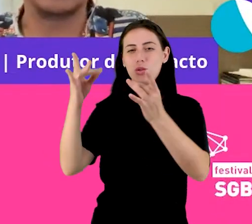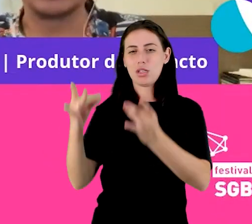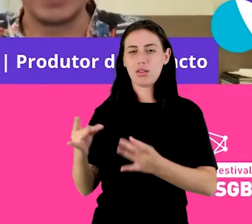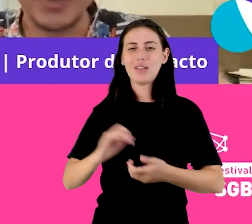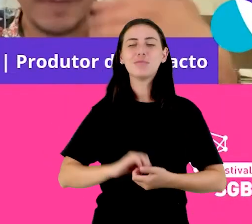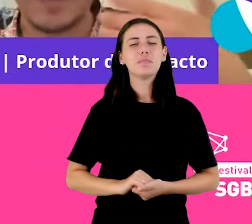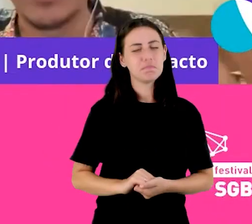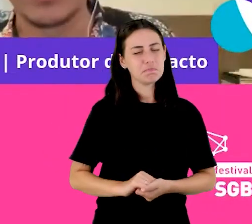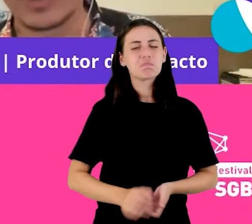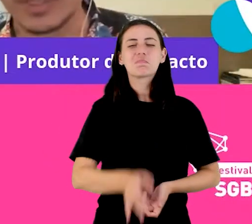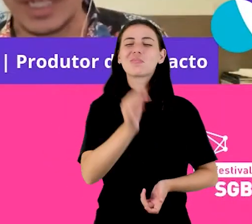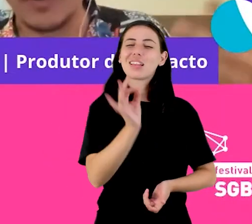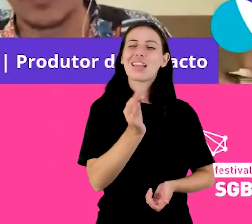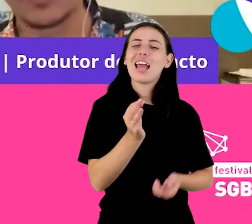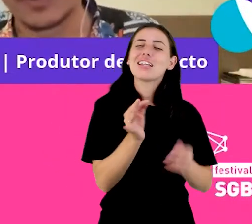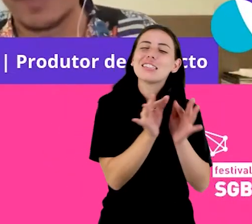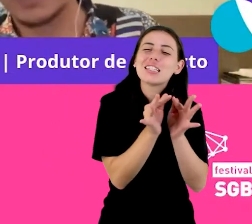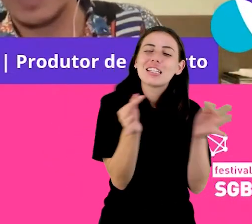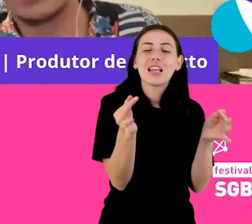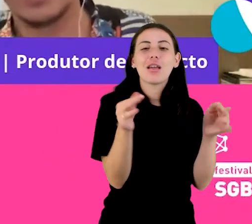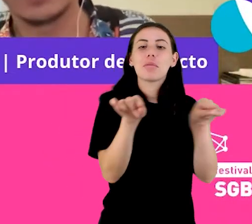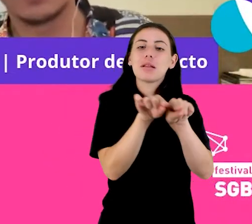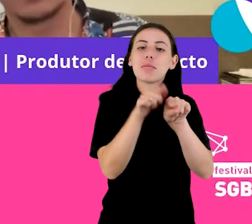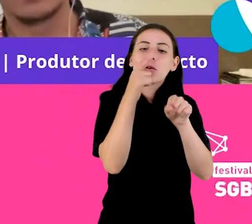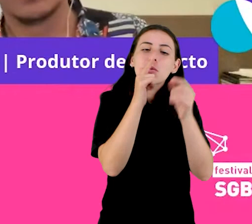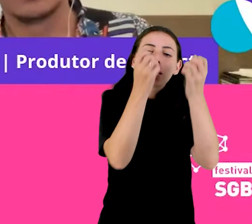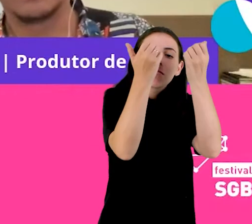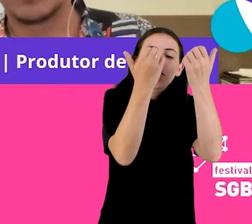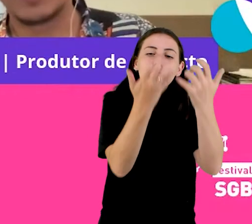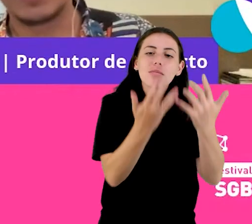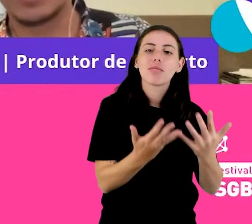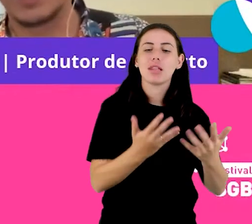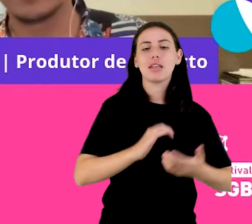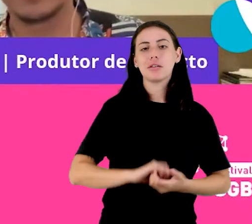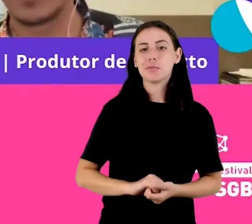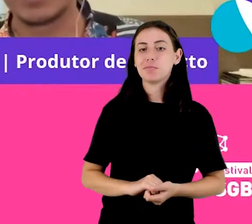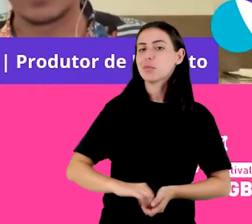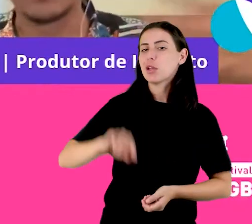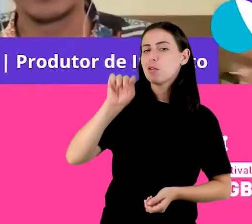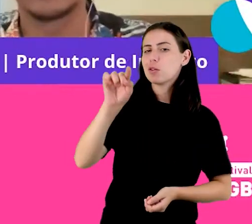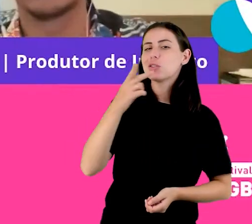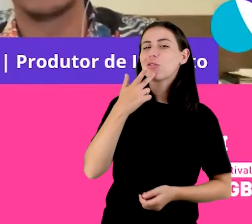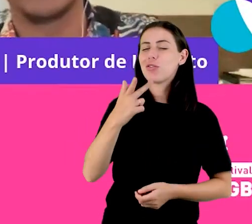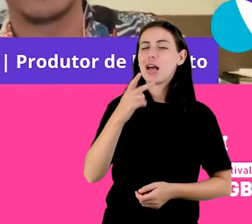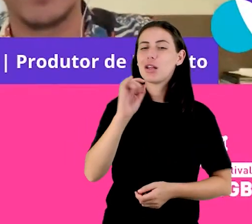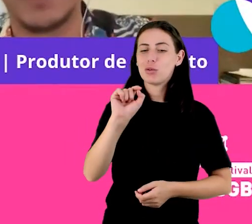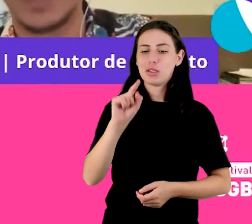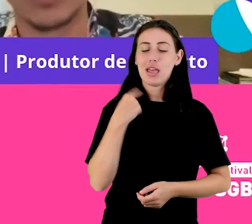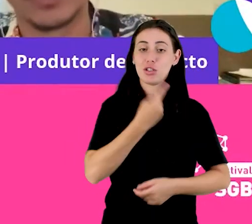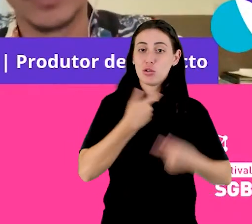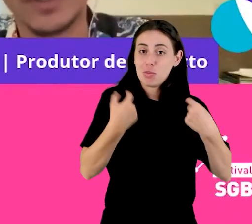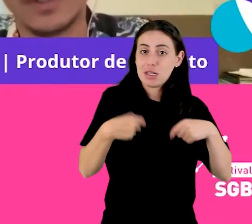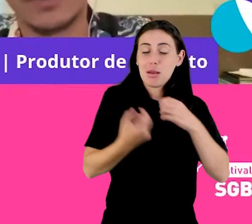E você tira isso para muitas coisas. Quando você lê o Impact Guide, né, Rick, você começa a entender mobilização de uma outra forma também,